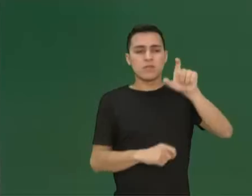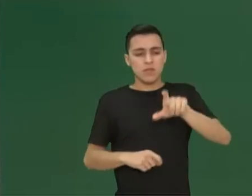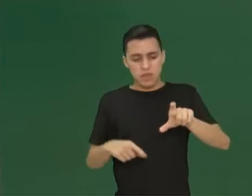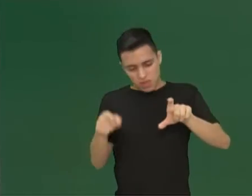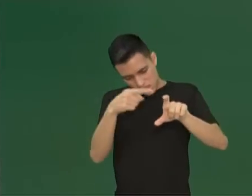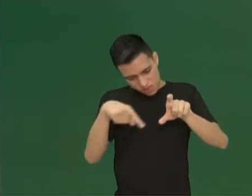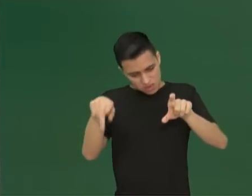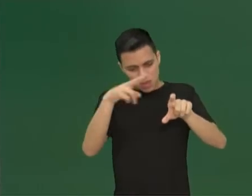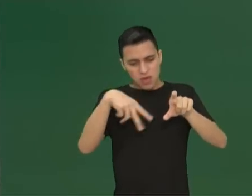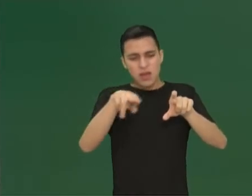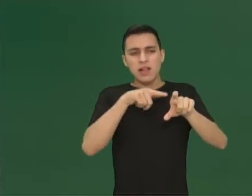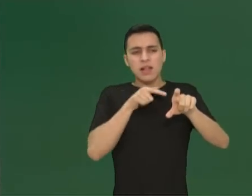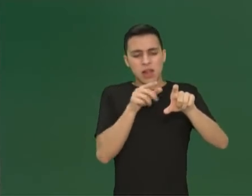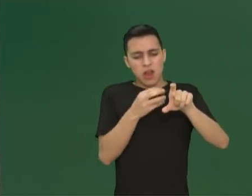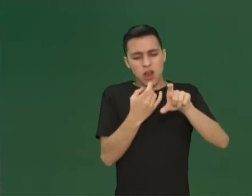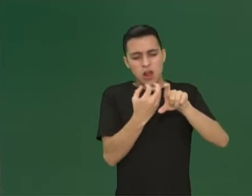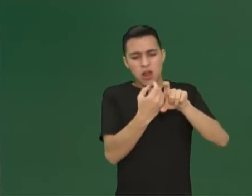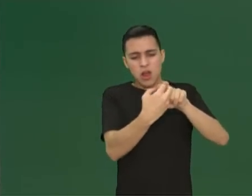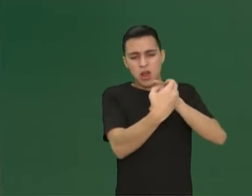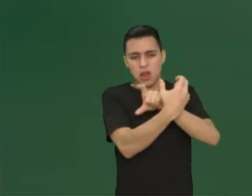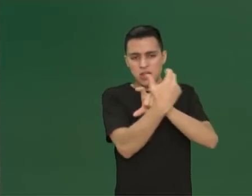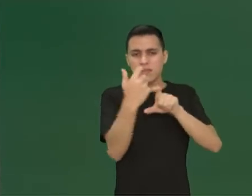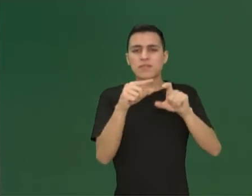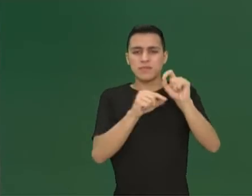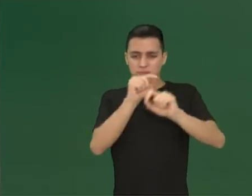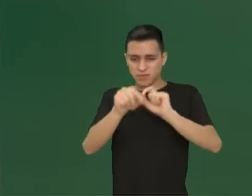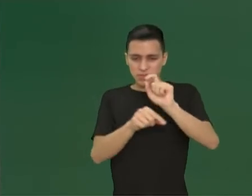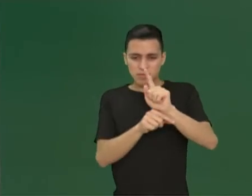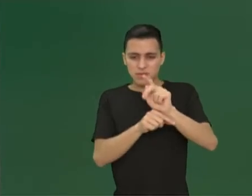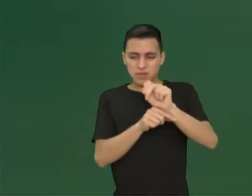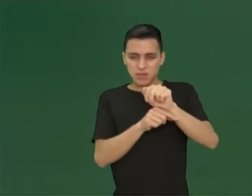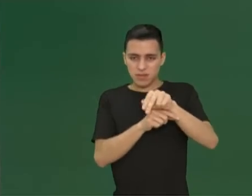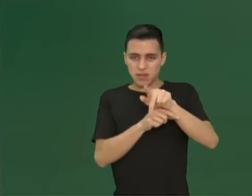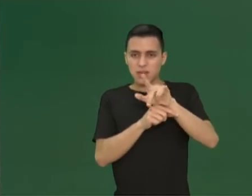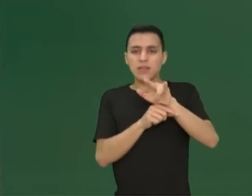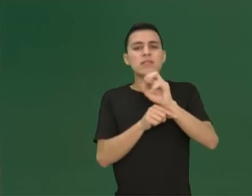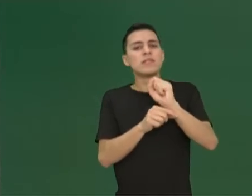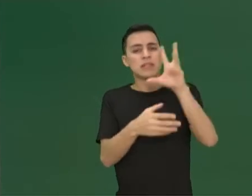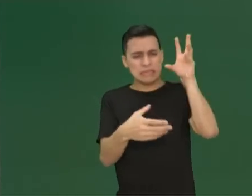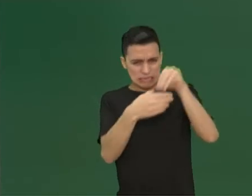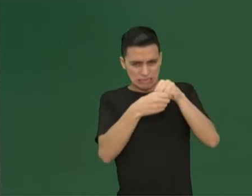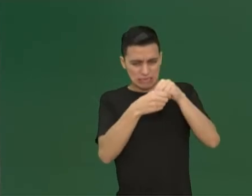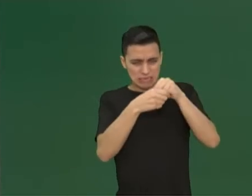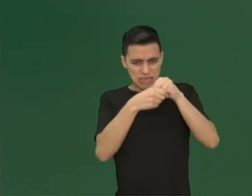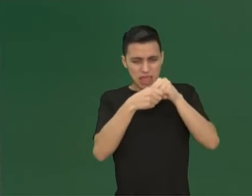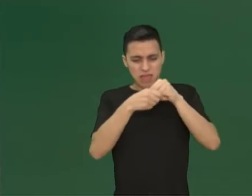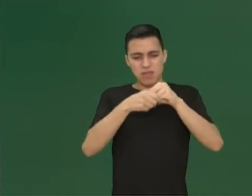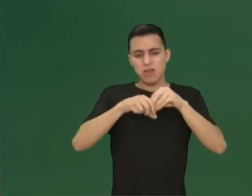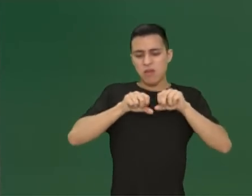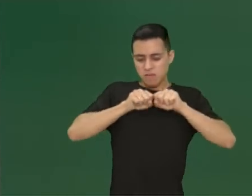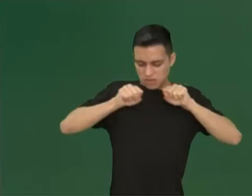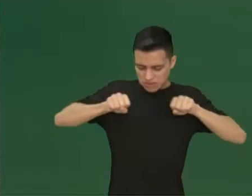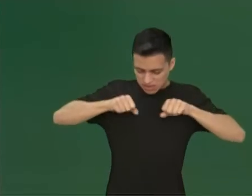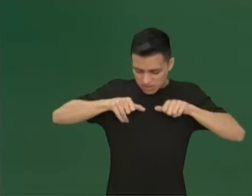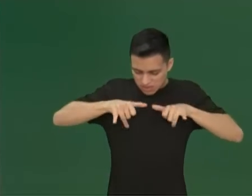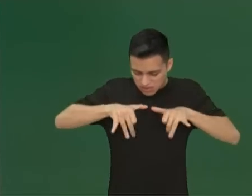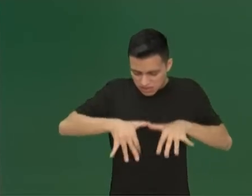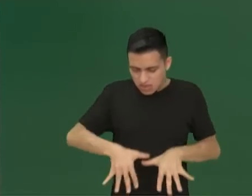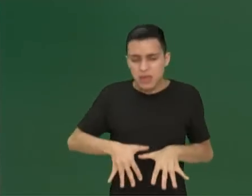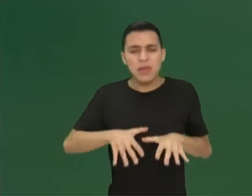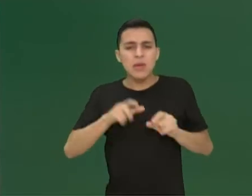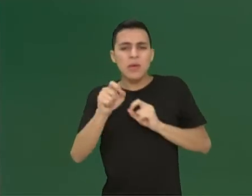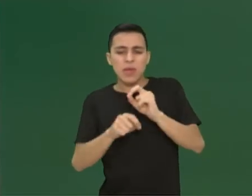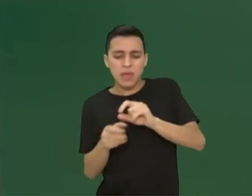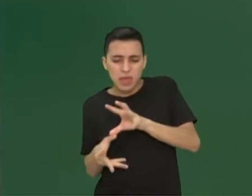tenho nervos, eu tenho os gânglios que fazem parte do sistema nervoso periférico, que levam